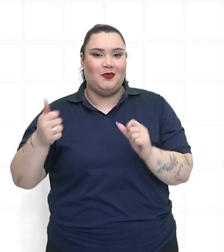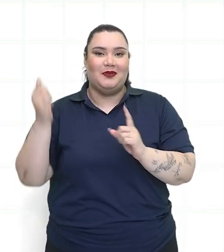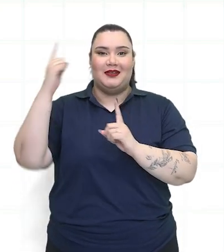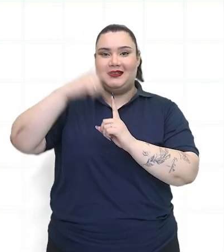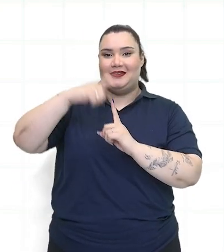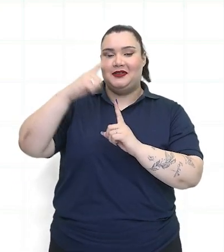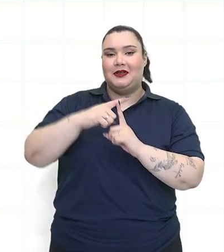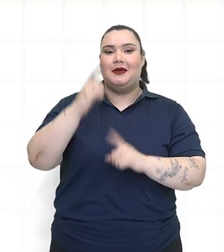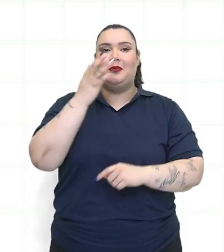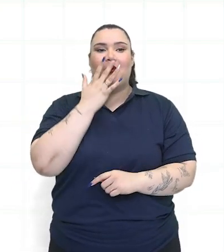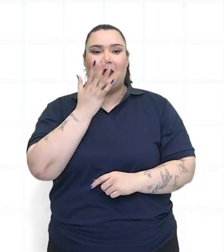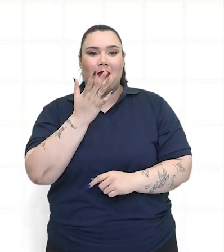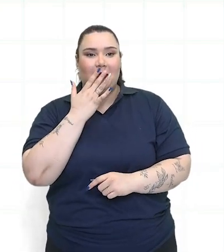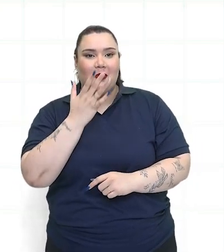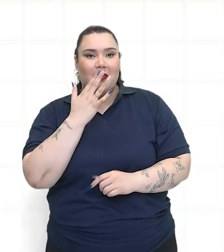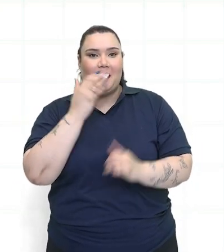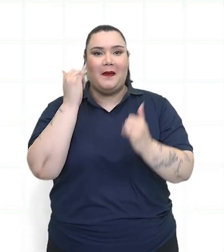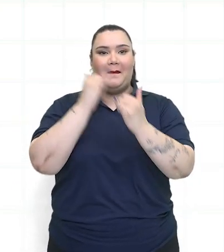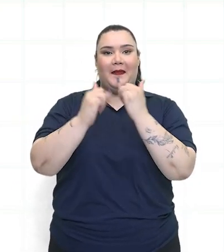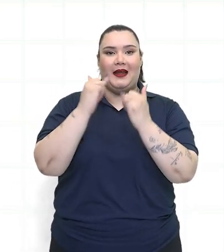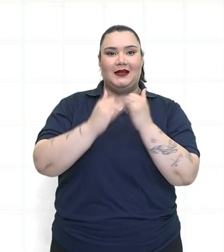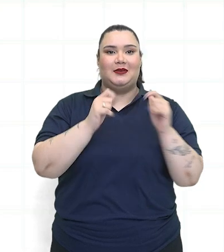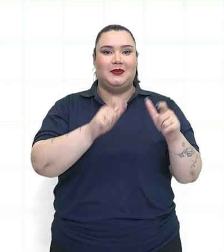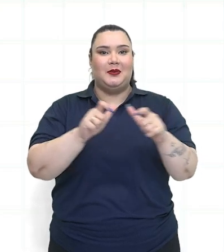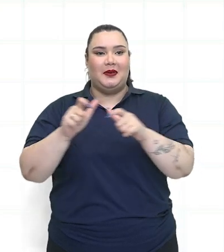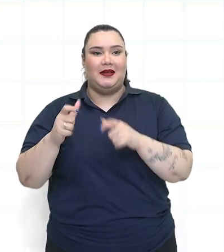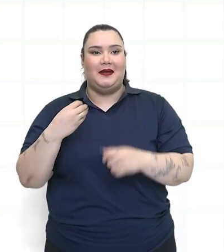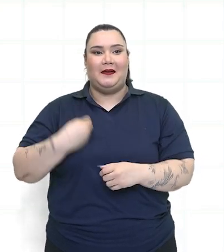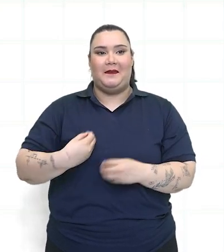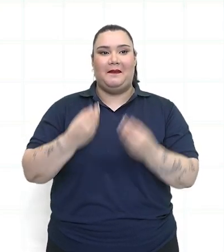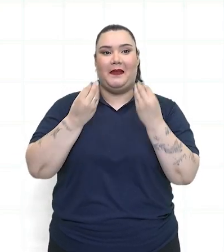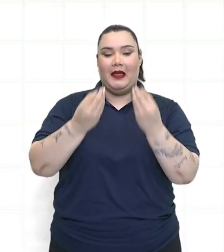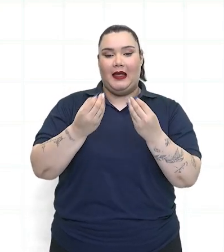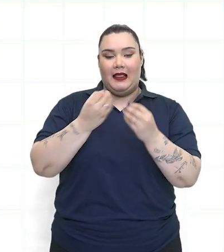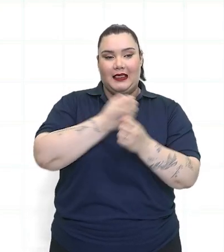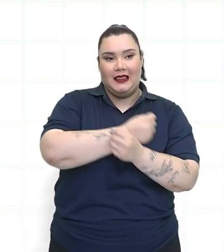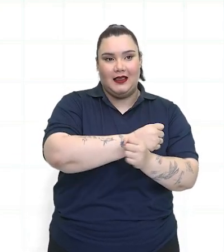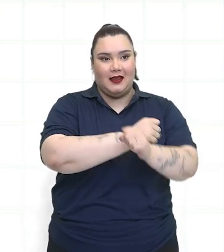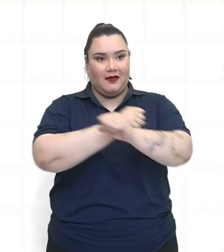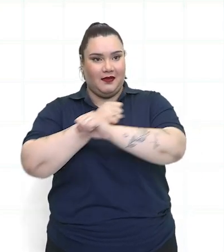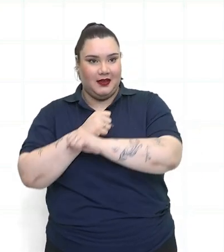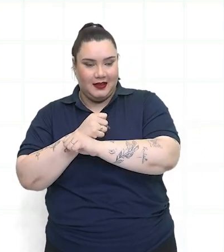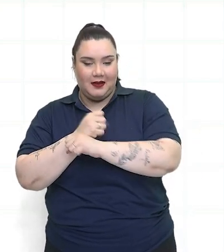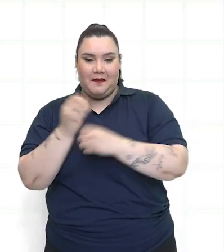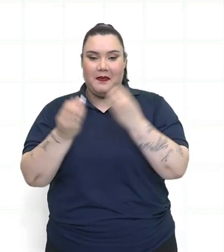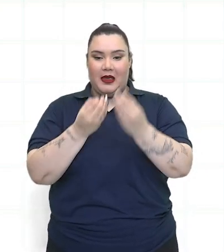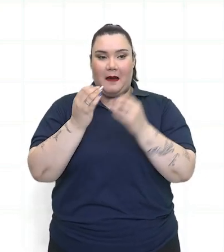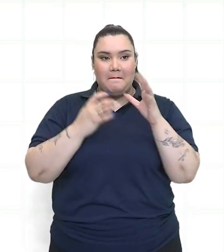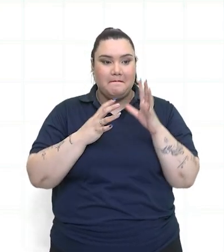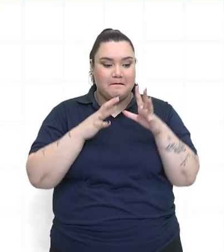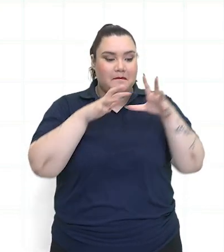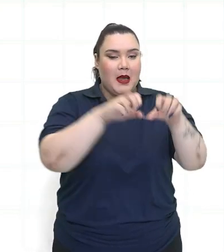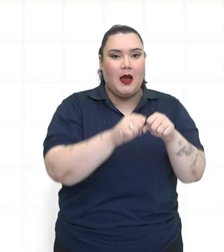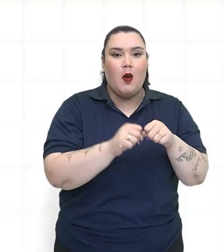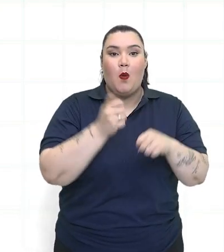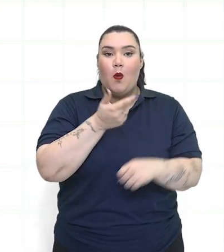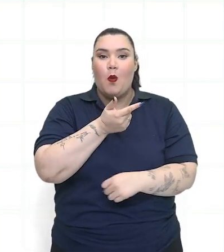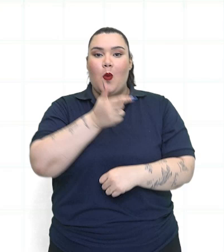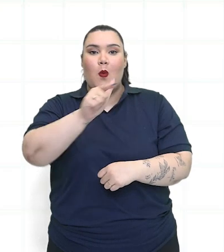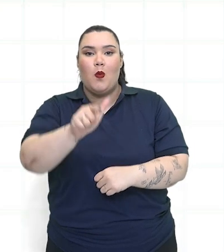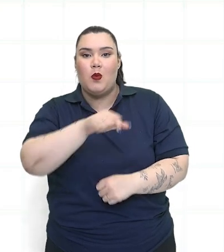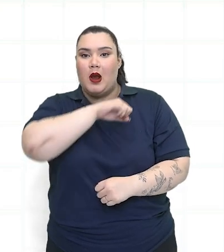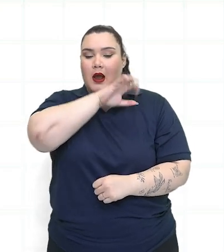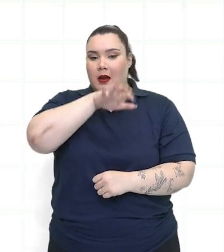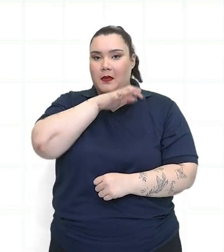com os lugares em que estão, para se defender dos inimigos, ou também para capturar, para pegar outros bichos